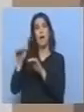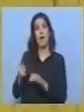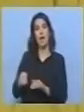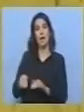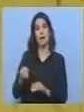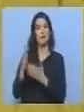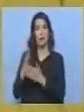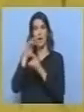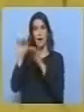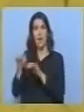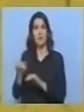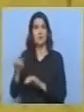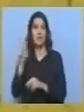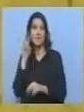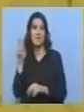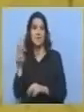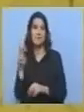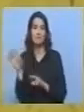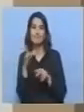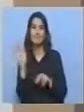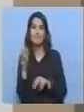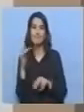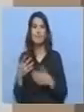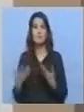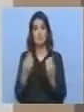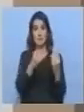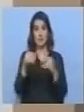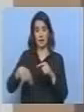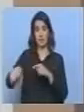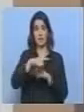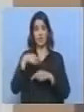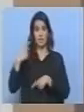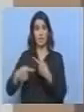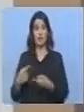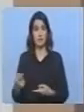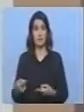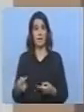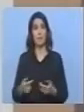Netflix. Exatamente. E temos que saber ensinar esta geração que